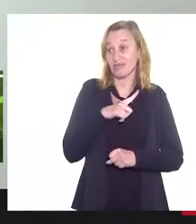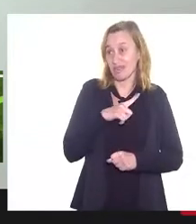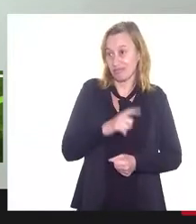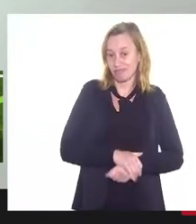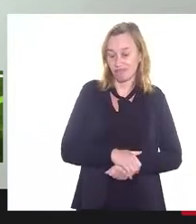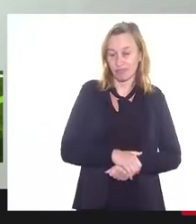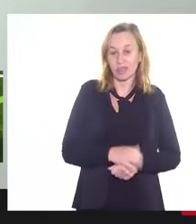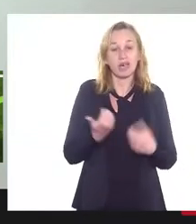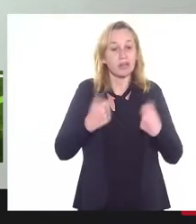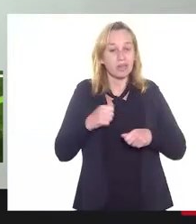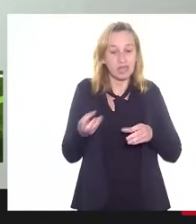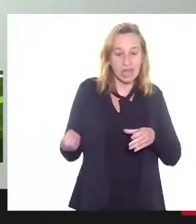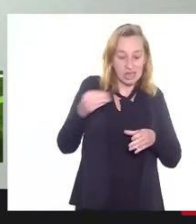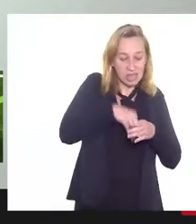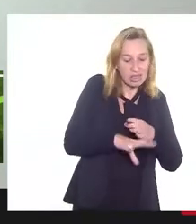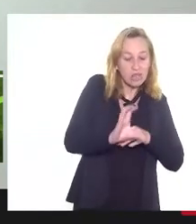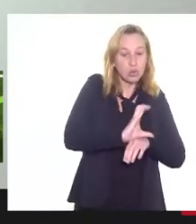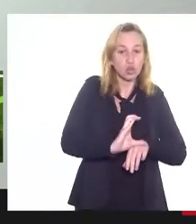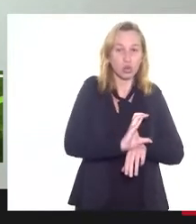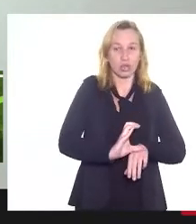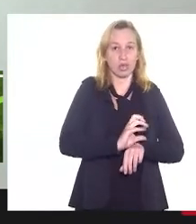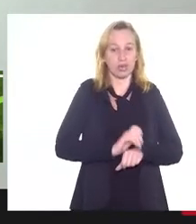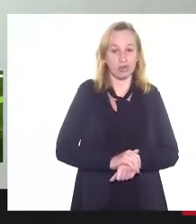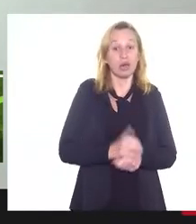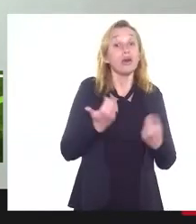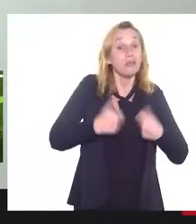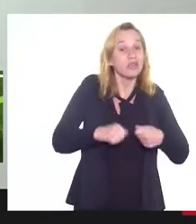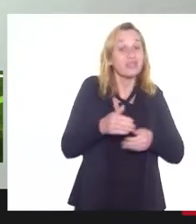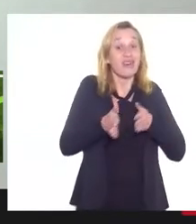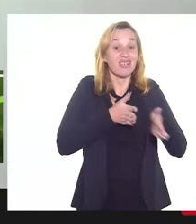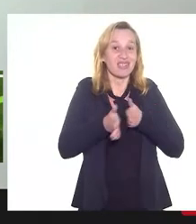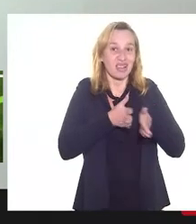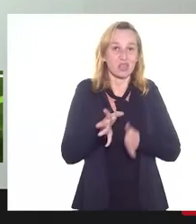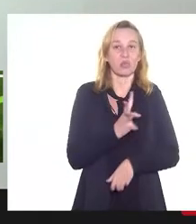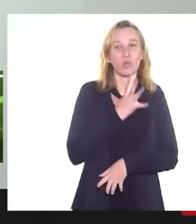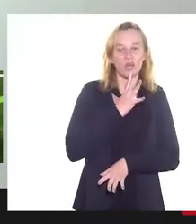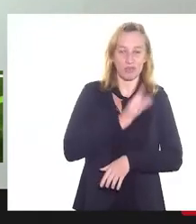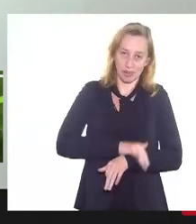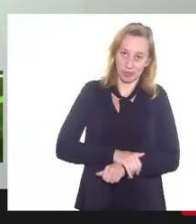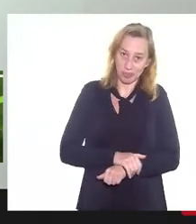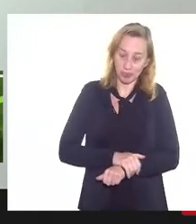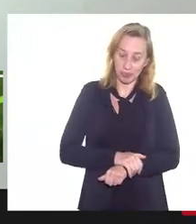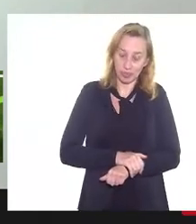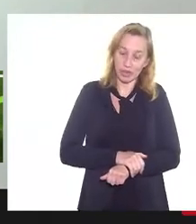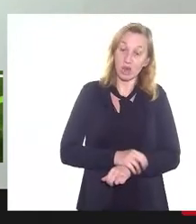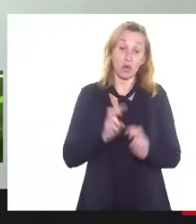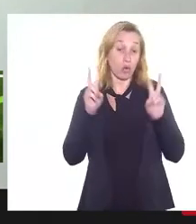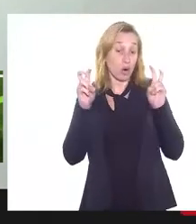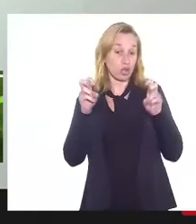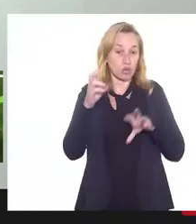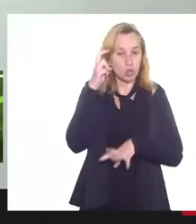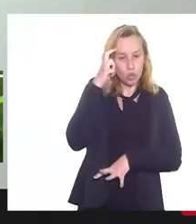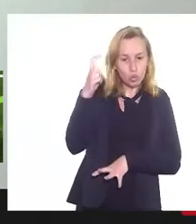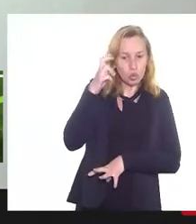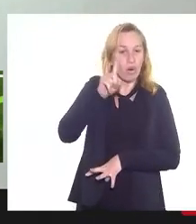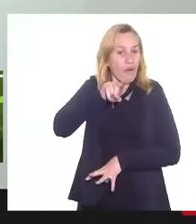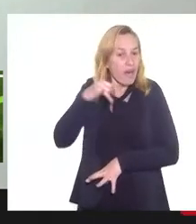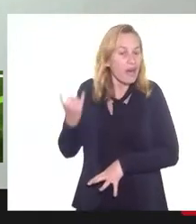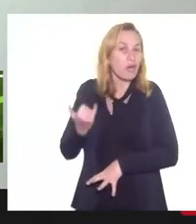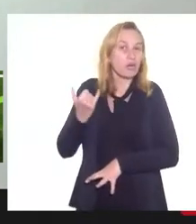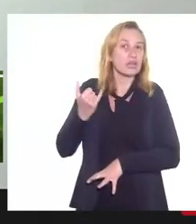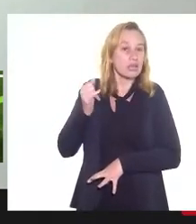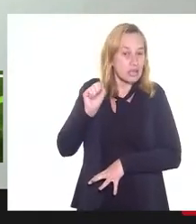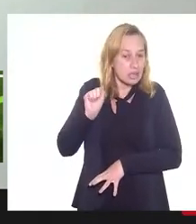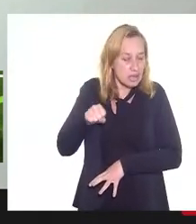precisa, está na Constituição, né? Ele precisa ter acesso ao conhecimento. E a questão cultural é conhecimento.